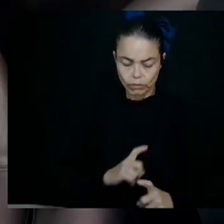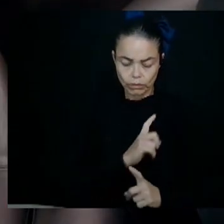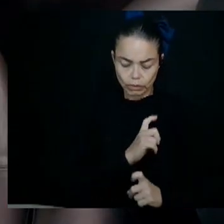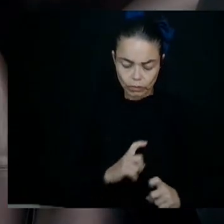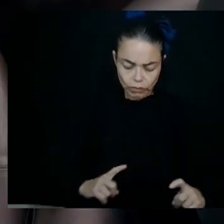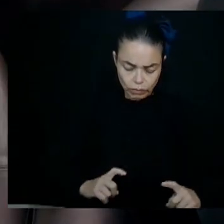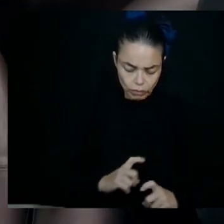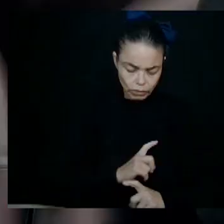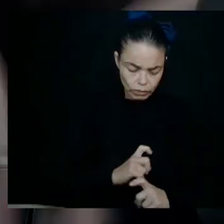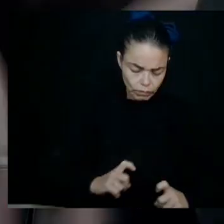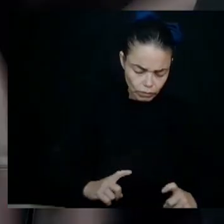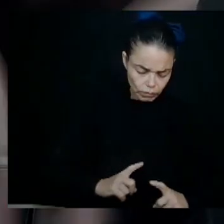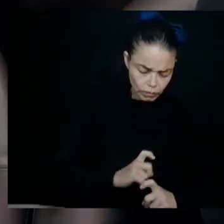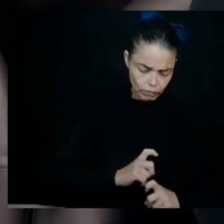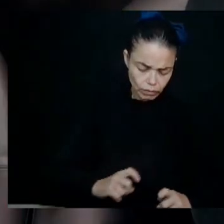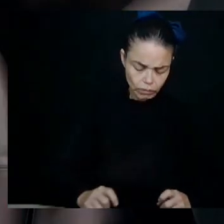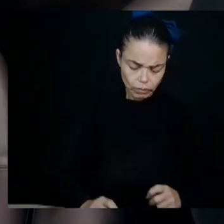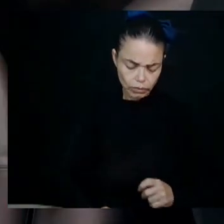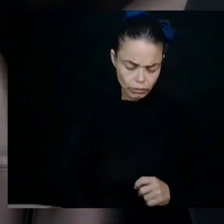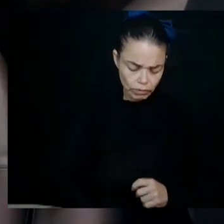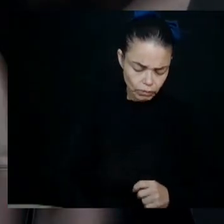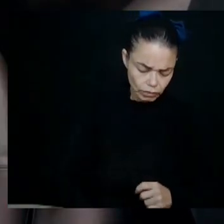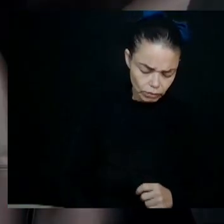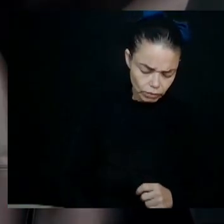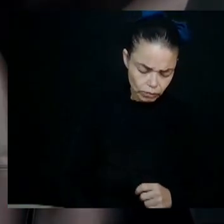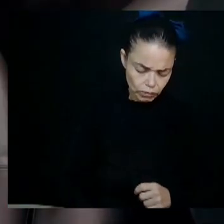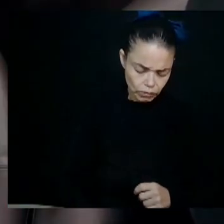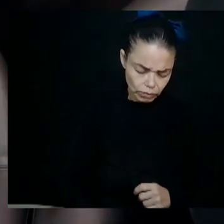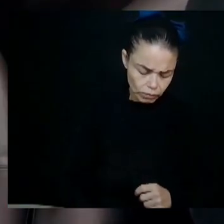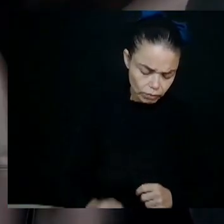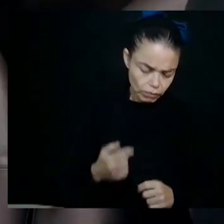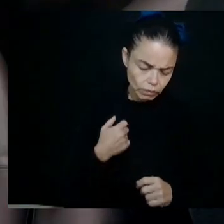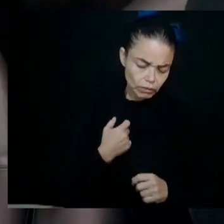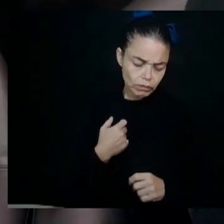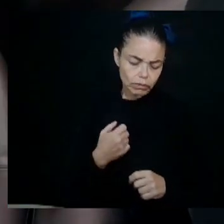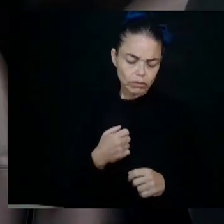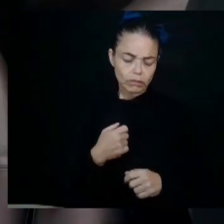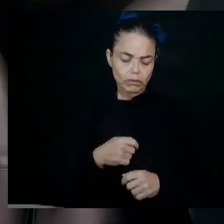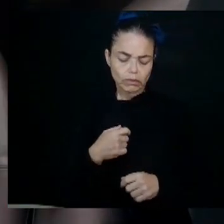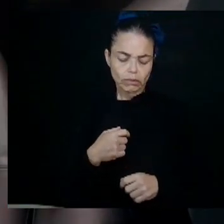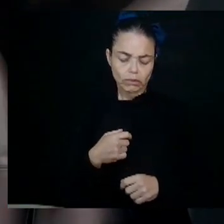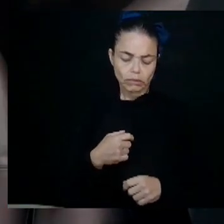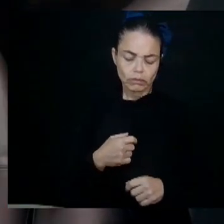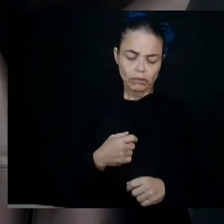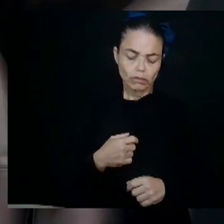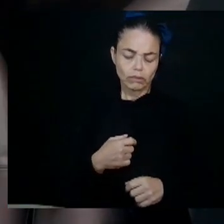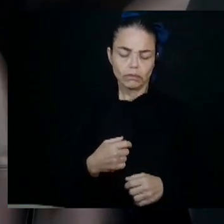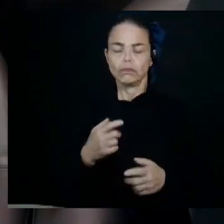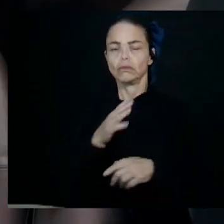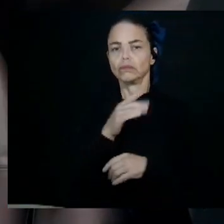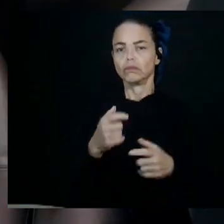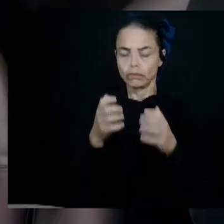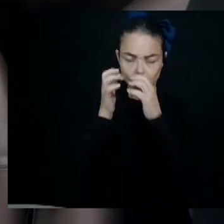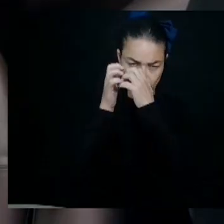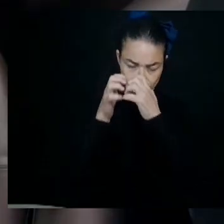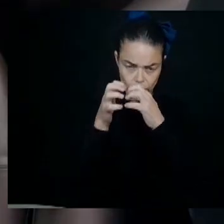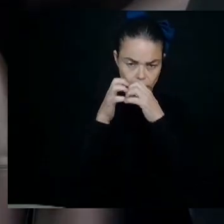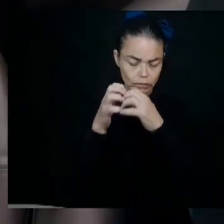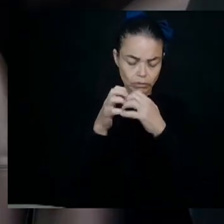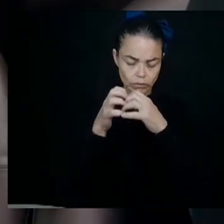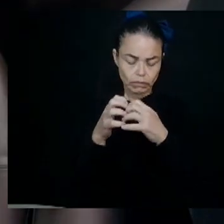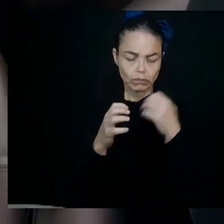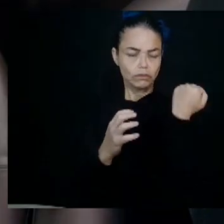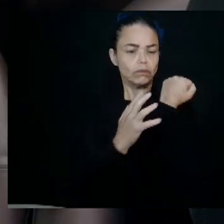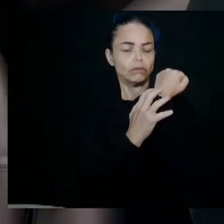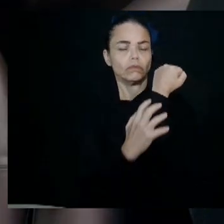nossa imunidade, por exemplo. A gente sabe que isso melhora a nossa atividade cognitiva cerebral. E por todos esses benefícios que a fibra traz